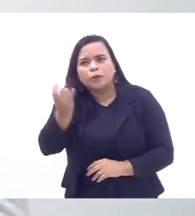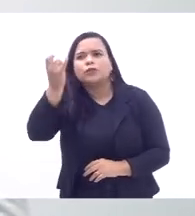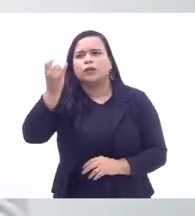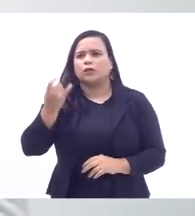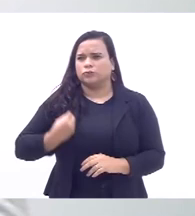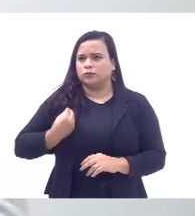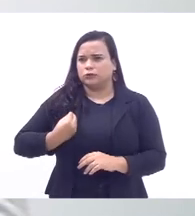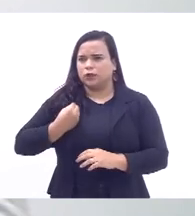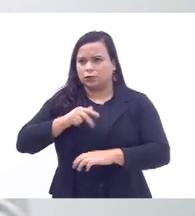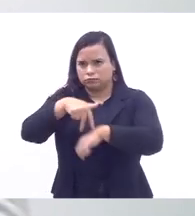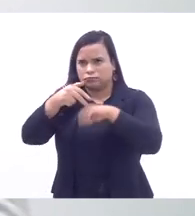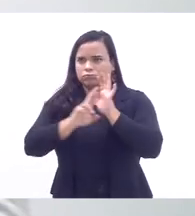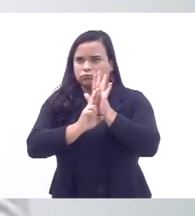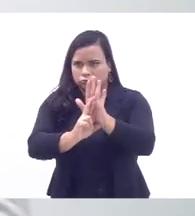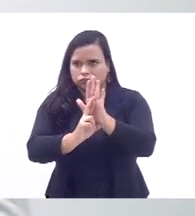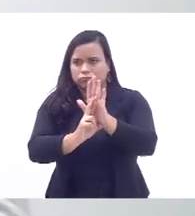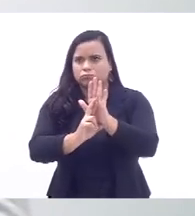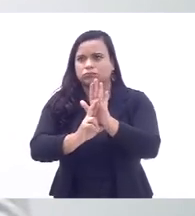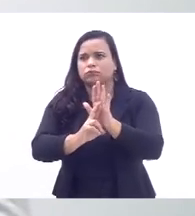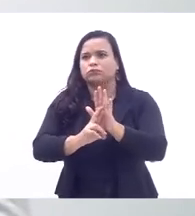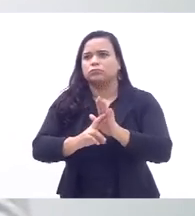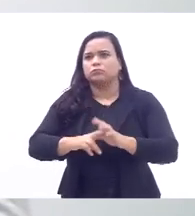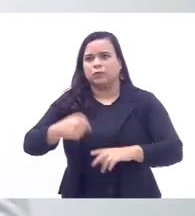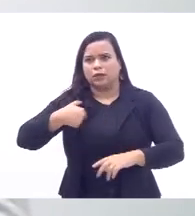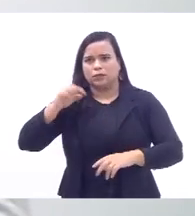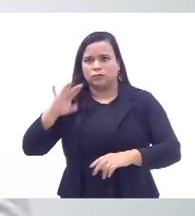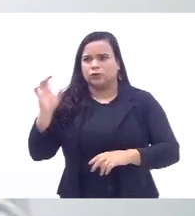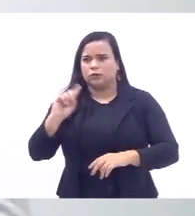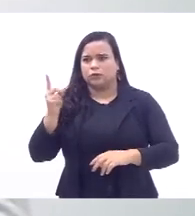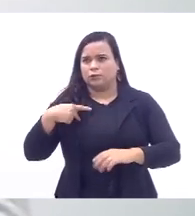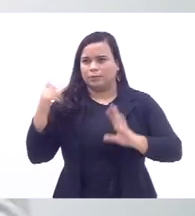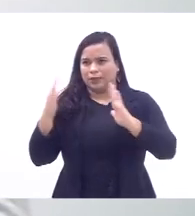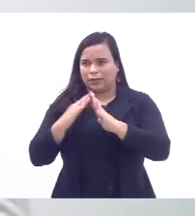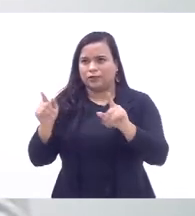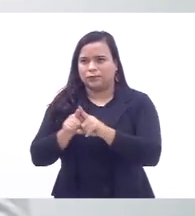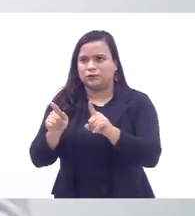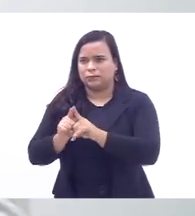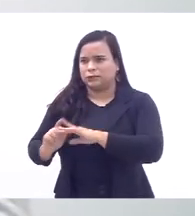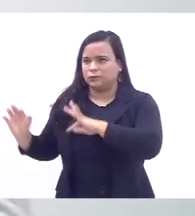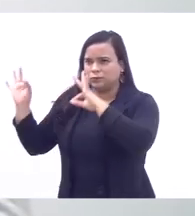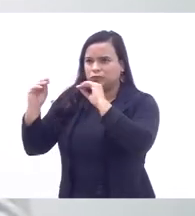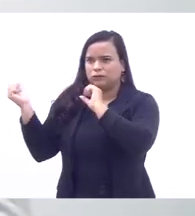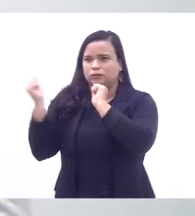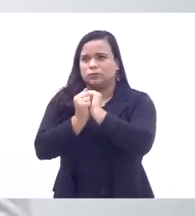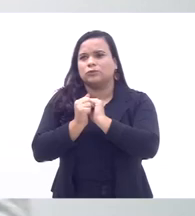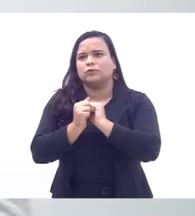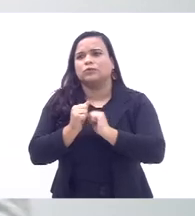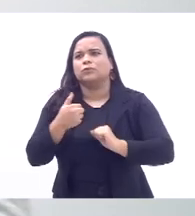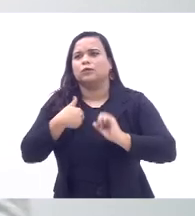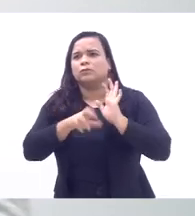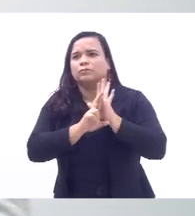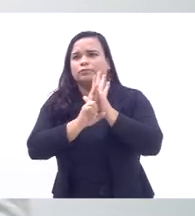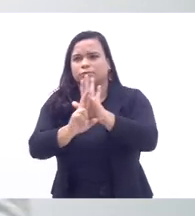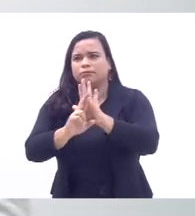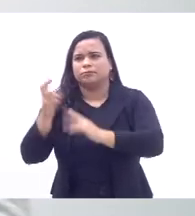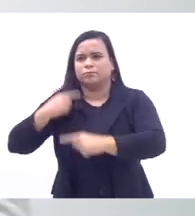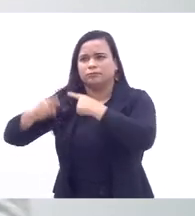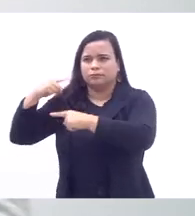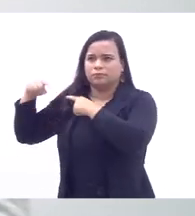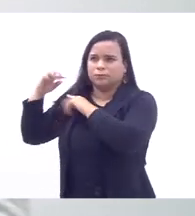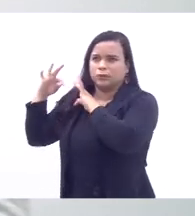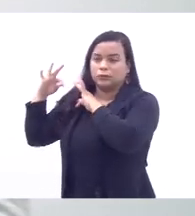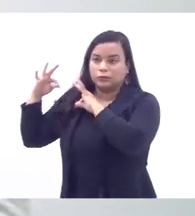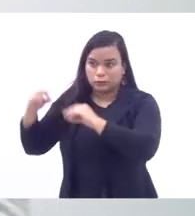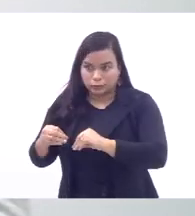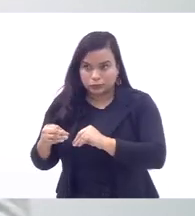aqui representando muito mais do que eu ou a minha casa, né? Eu acho que estou aqui representando os meus ancestrais, todos